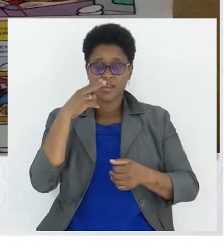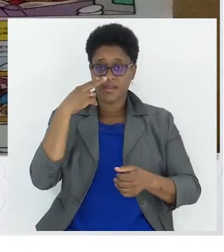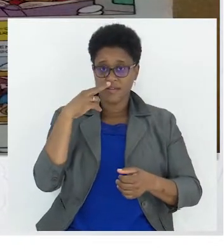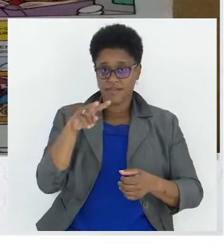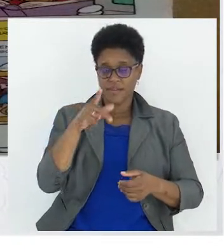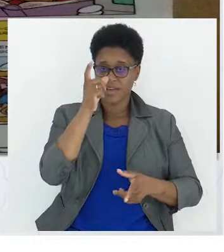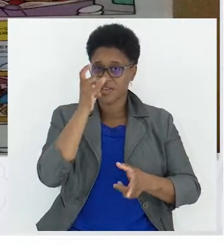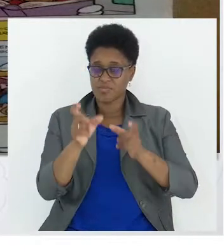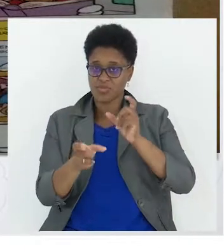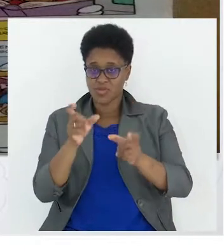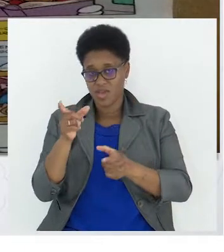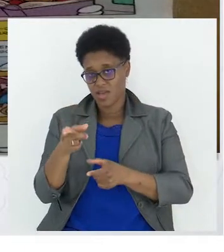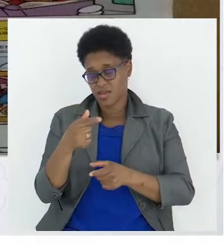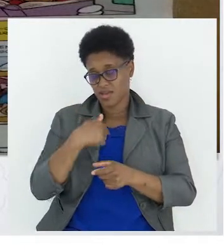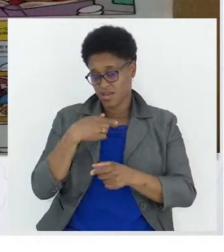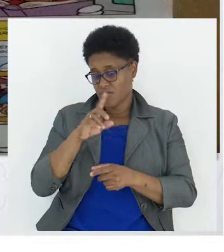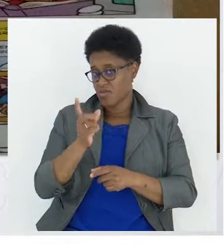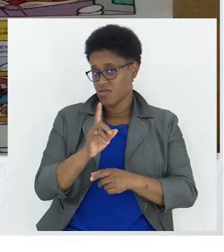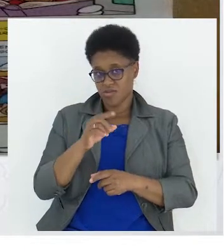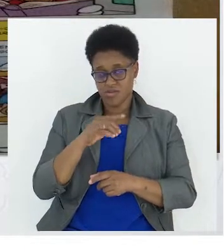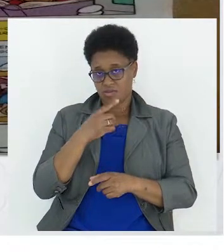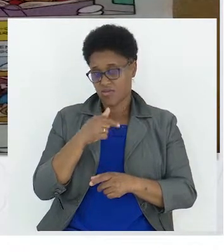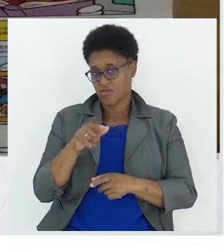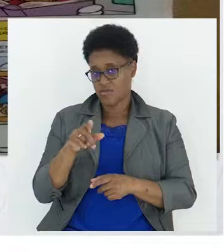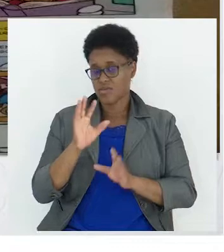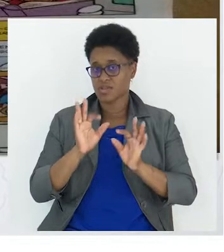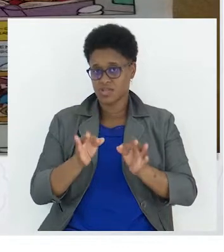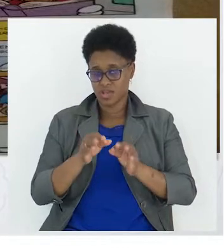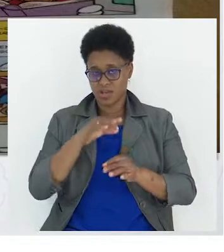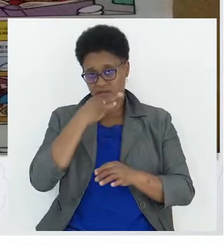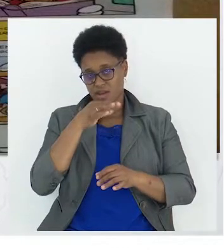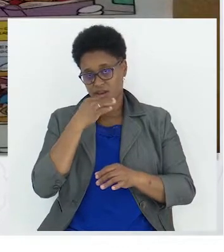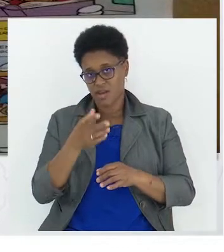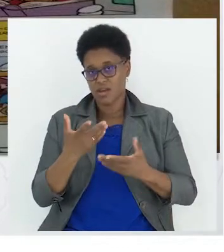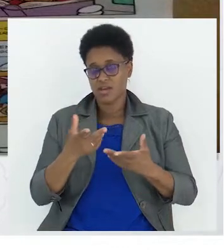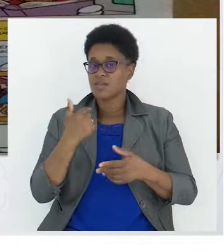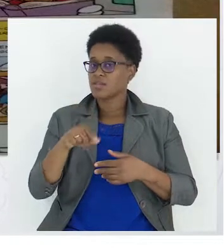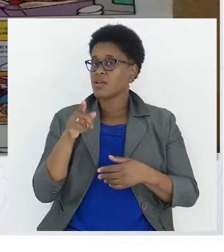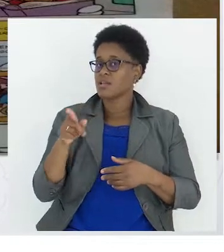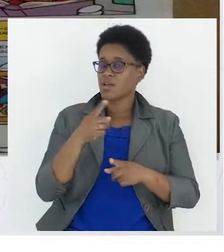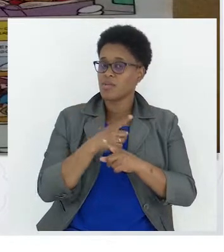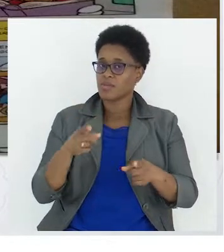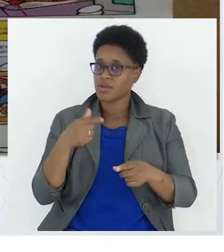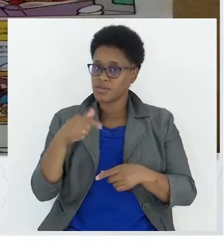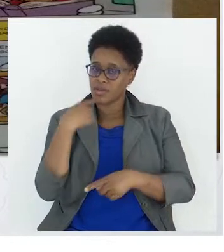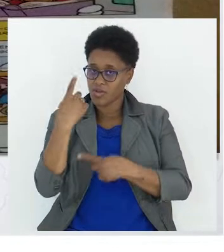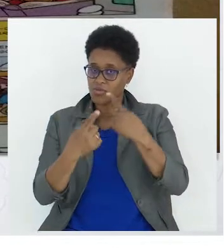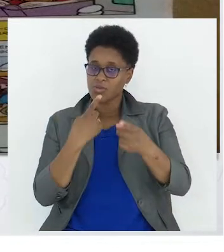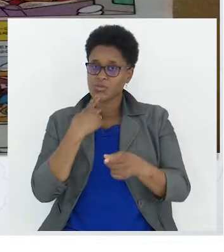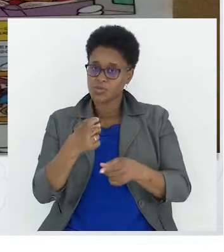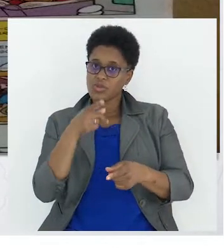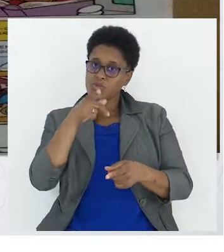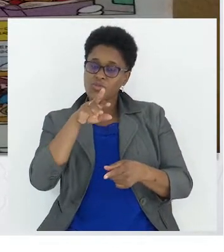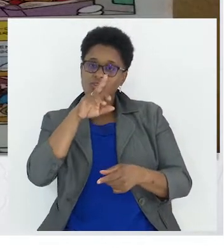aí as personagens. Eu não vou já dizer agora o que é que tens lá, porque há algumas perguntinhas que tu vais responder,